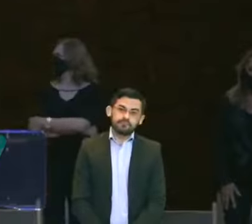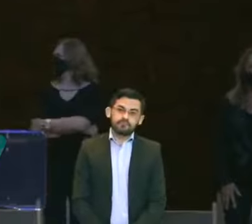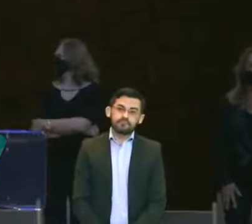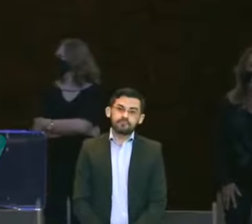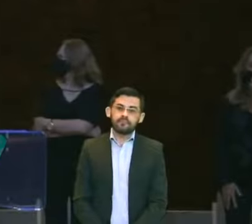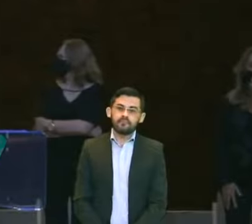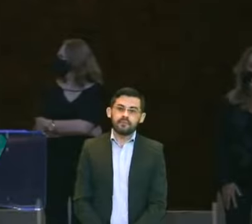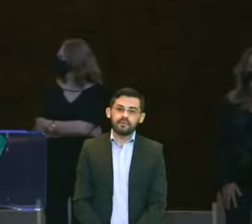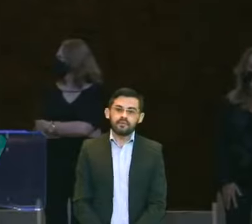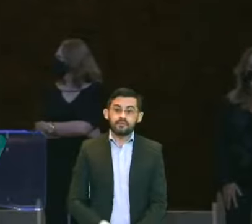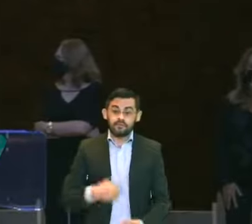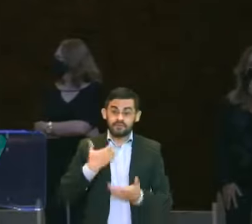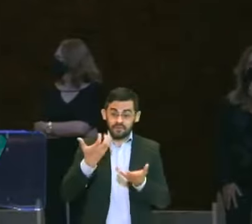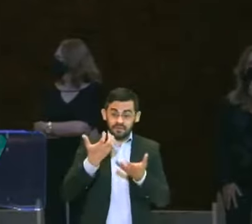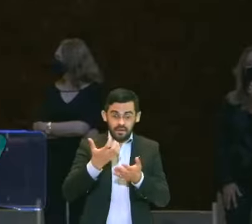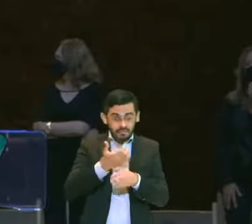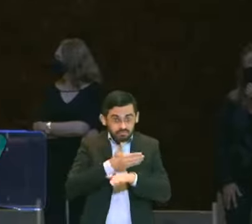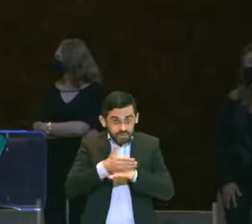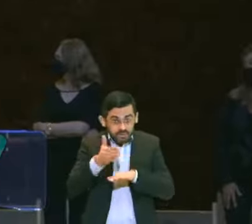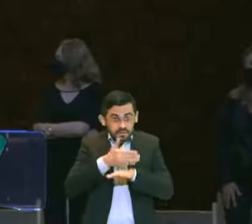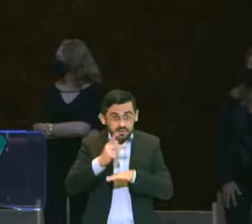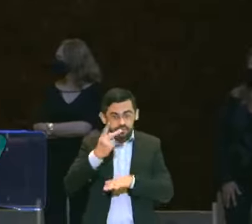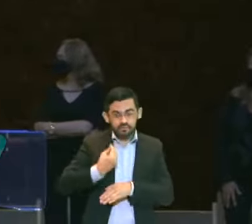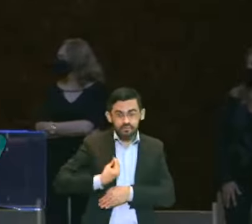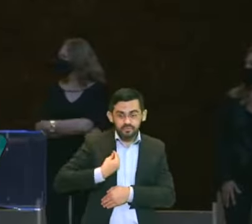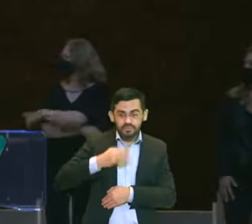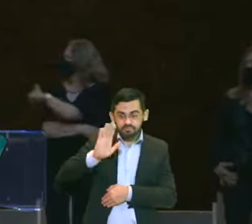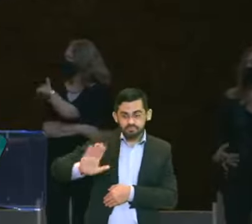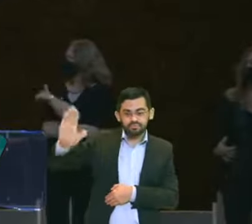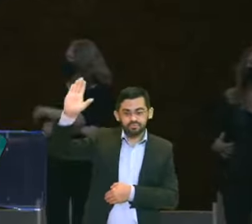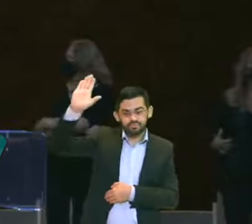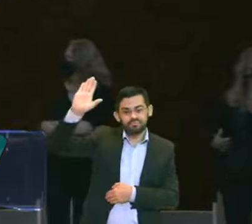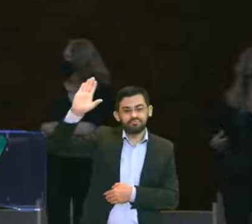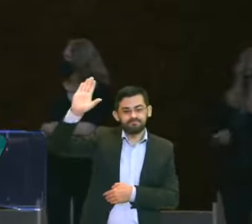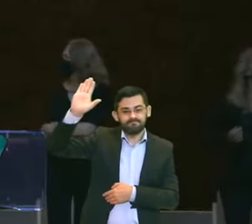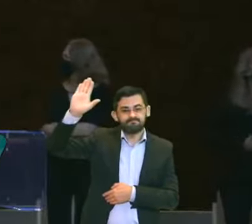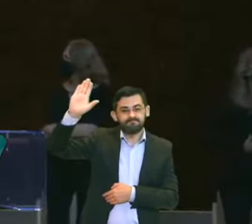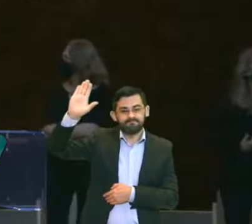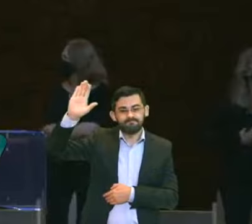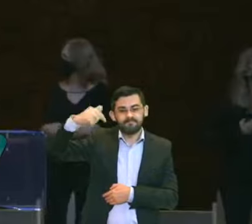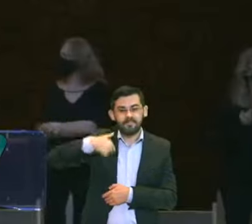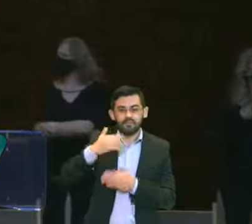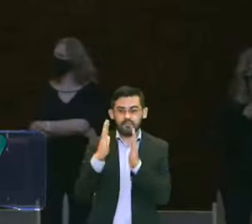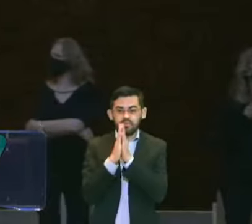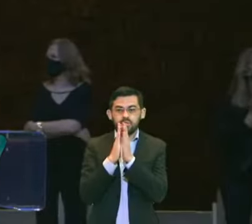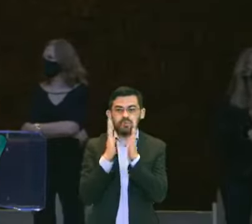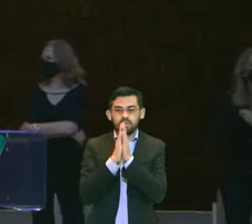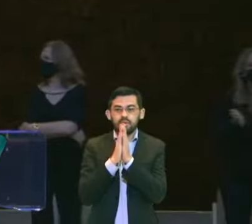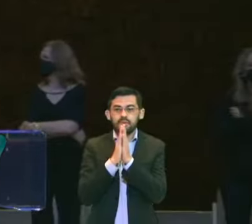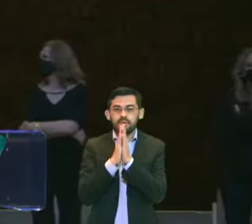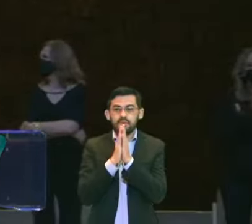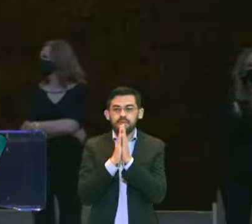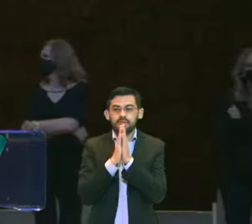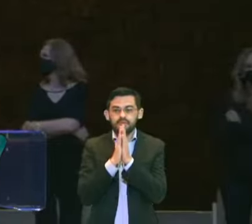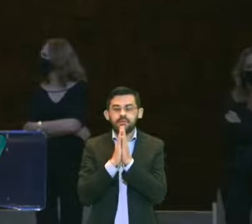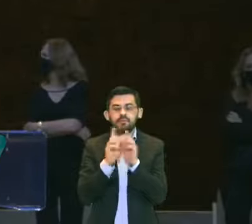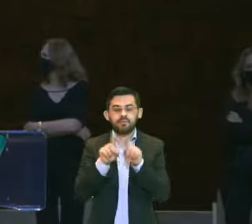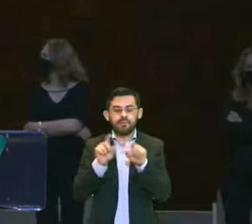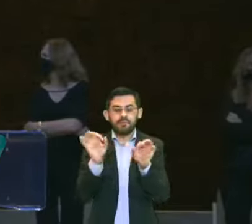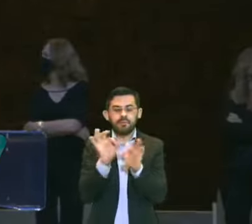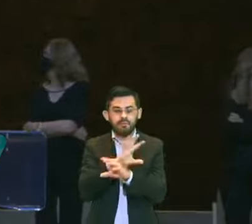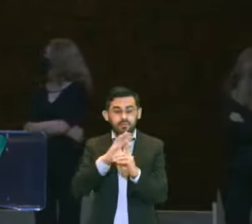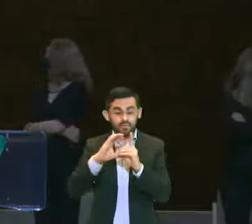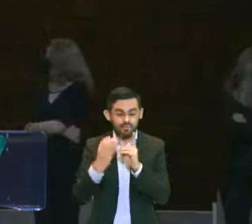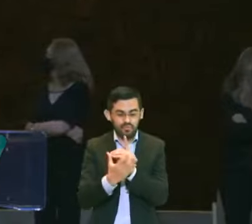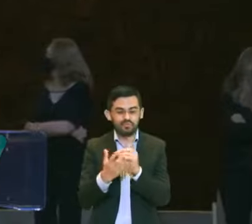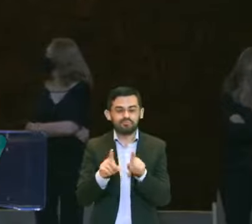Quem quer aplicar isso que a gente ouviu na vida aí, levanta a mão. É isso. Eu vou orar aqui por você e daí já vou encerrar o culto